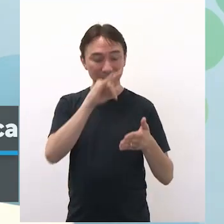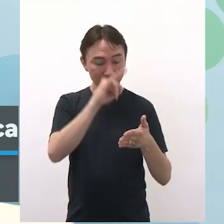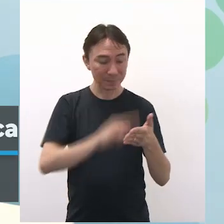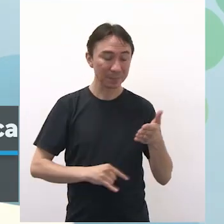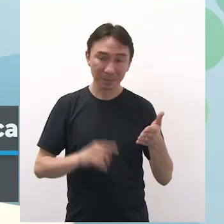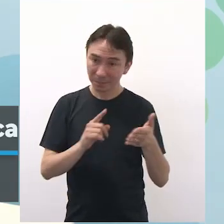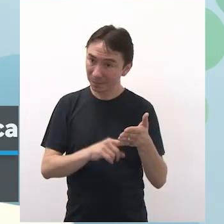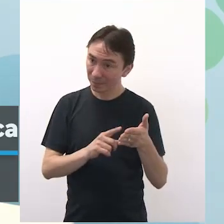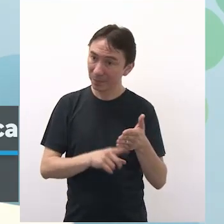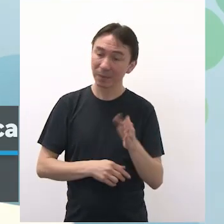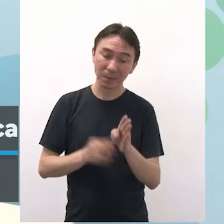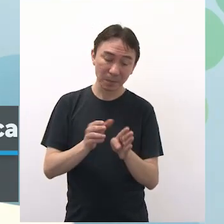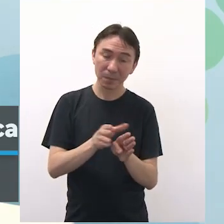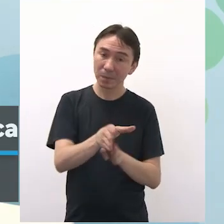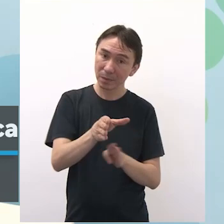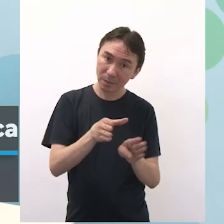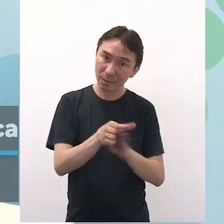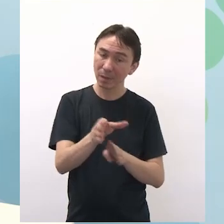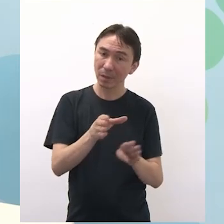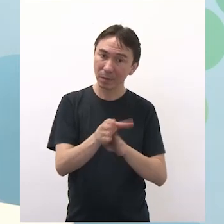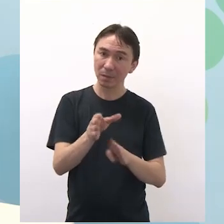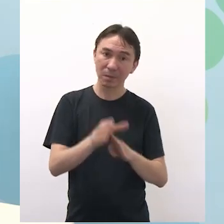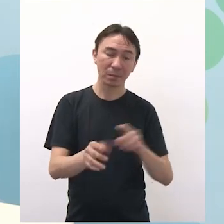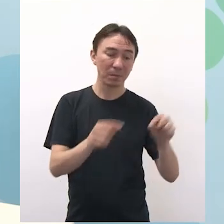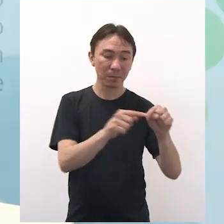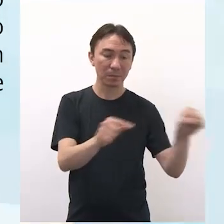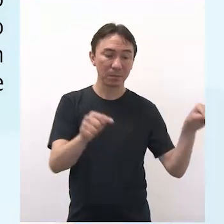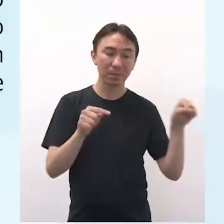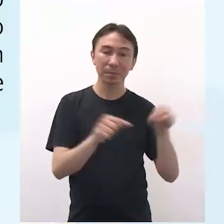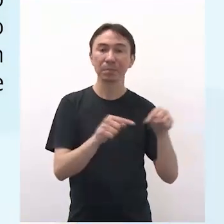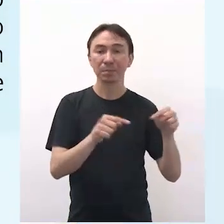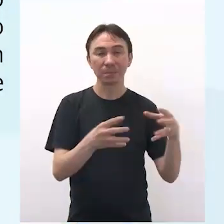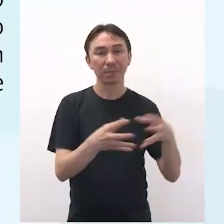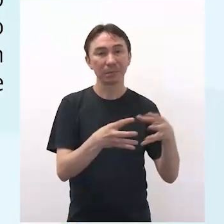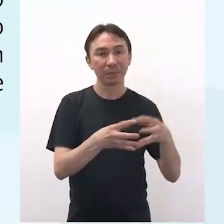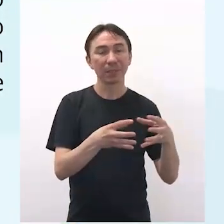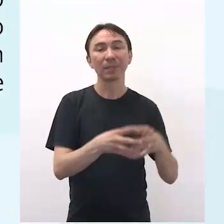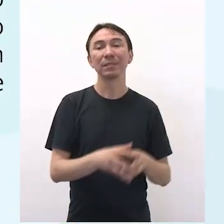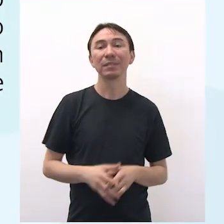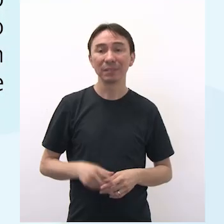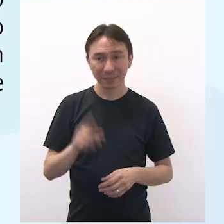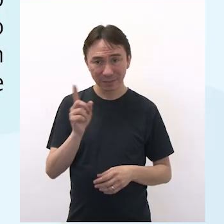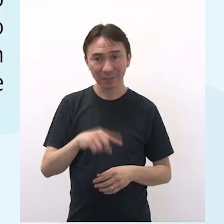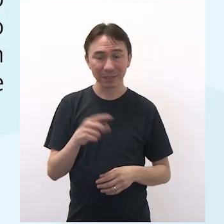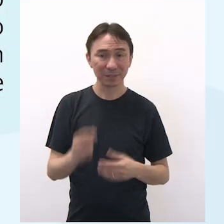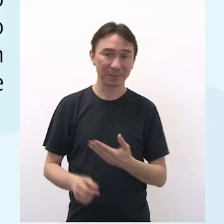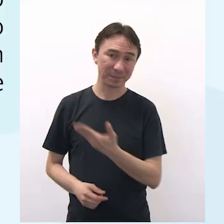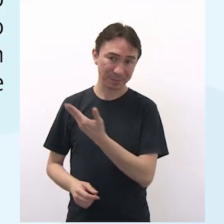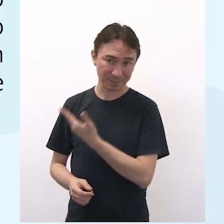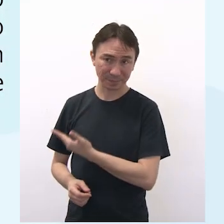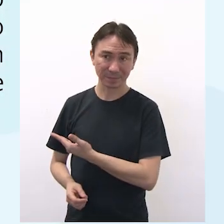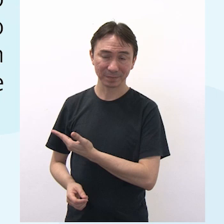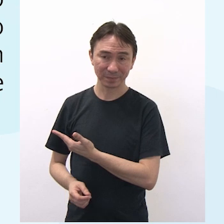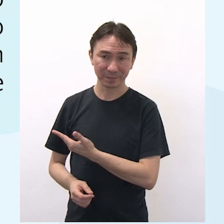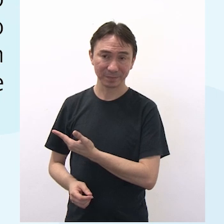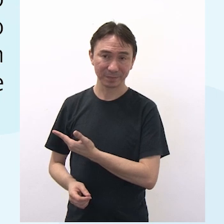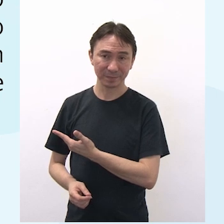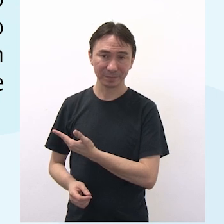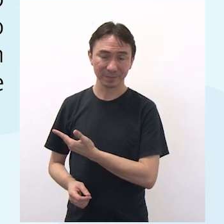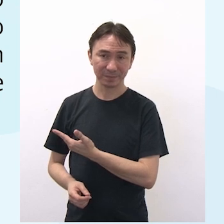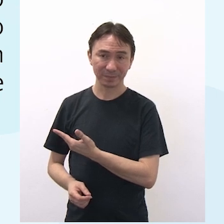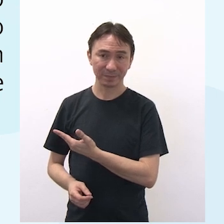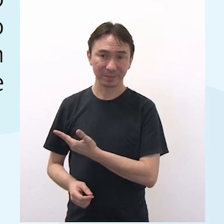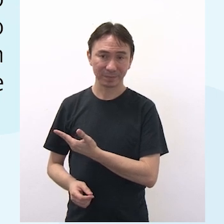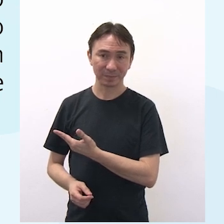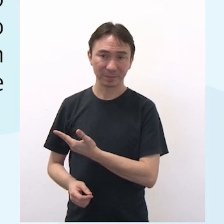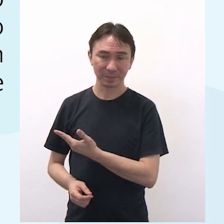de Classe, né, que é o documento orientador, que tem esse objetivo de apoiar a equipe gestora e os professores para construir esse